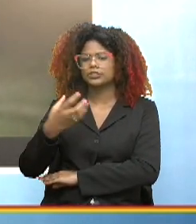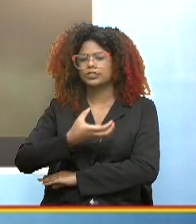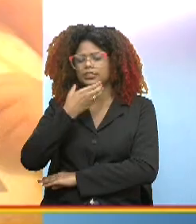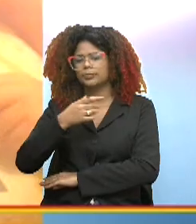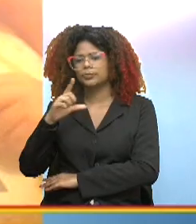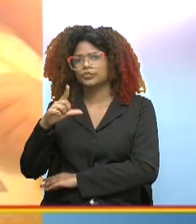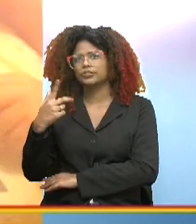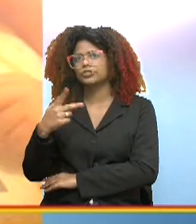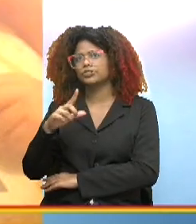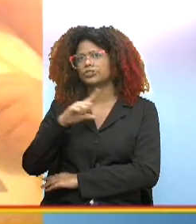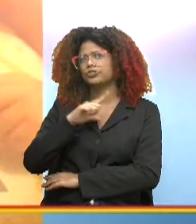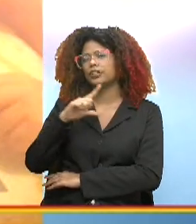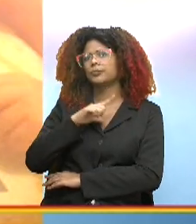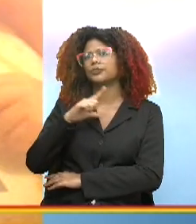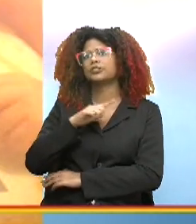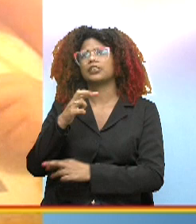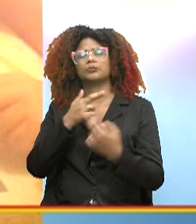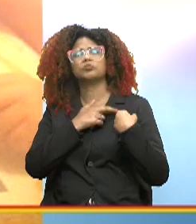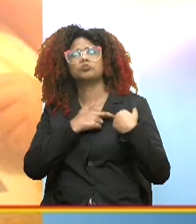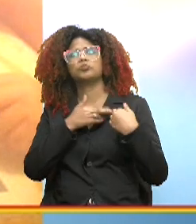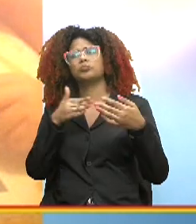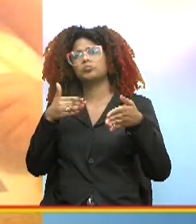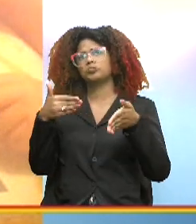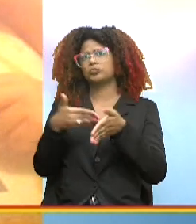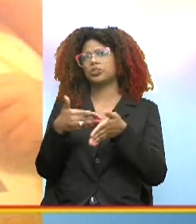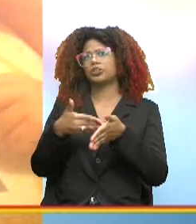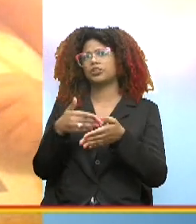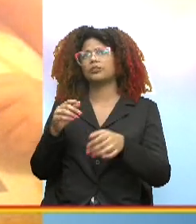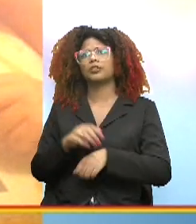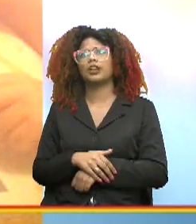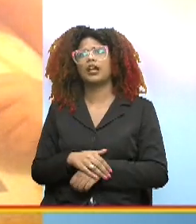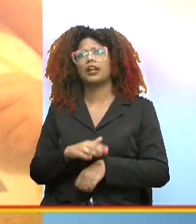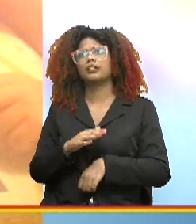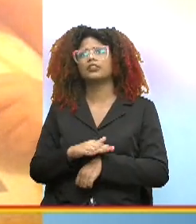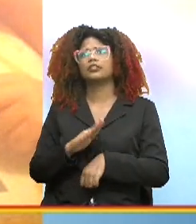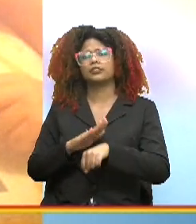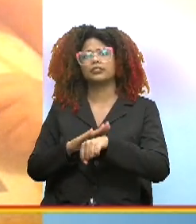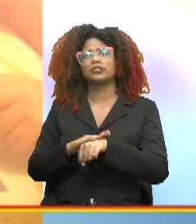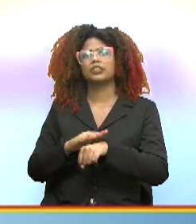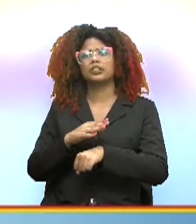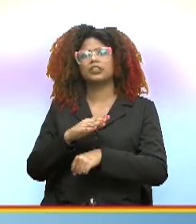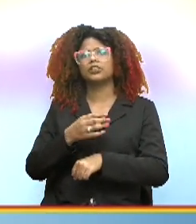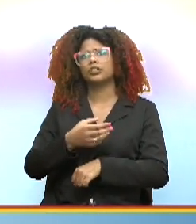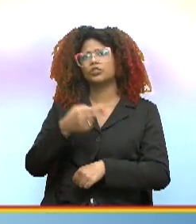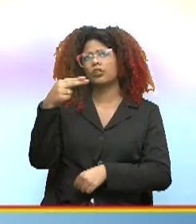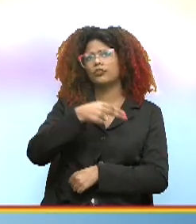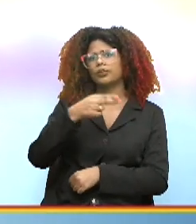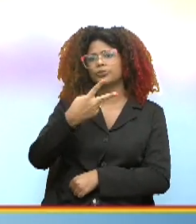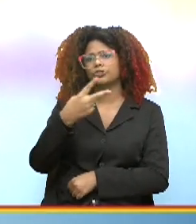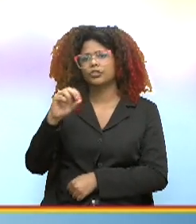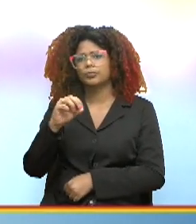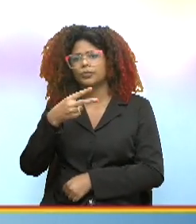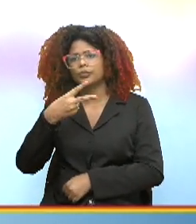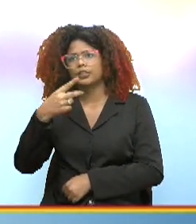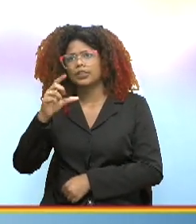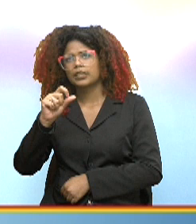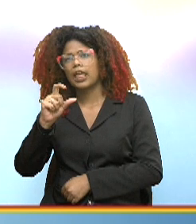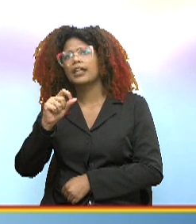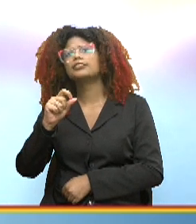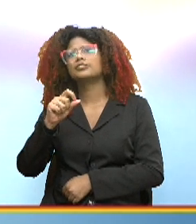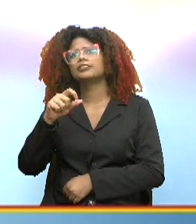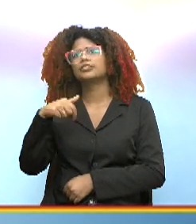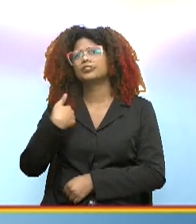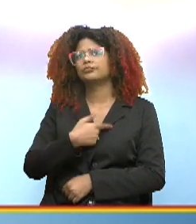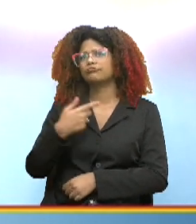provisória e em Maio de 2010 a gente tava dos guris já foi um processo